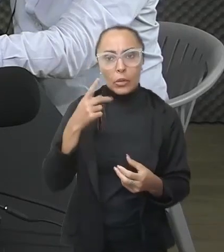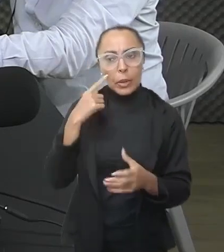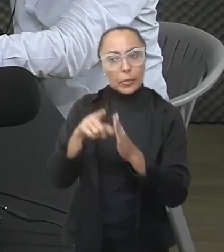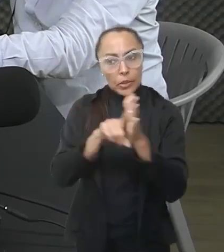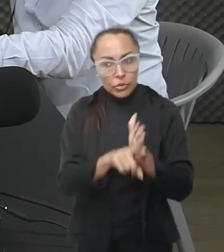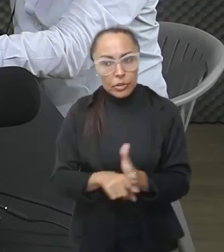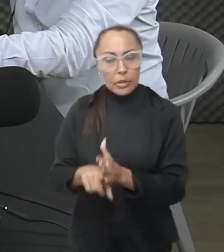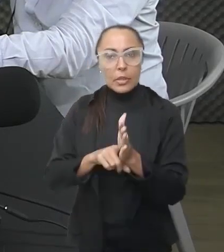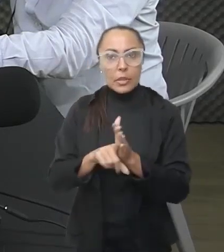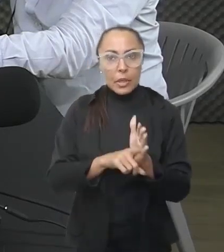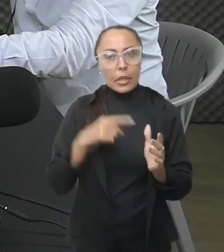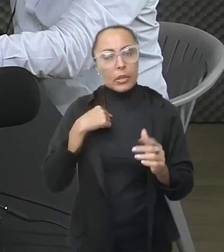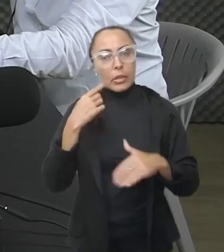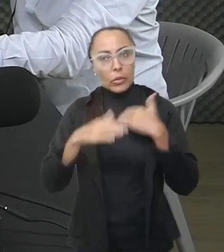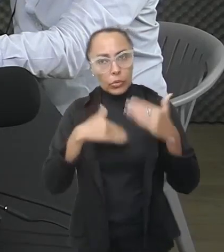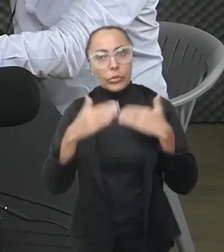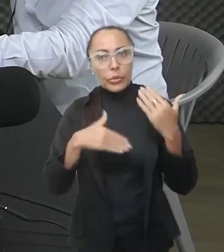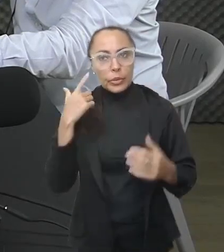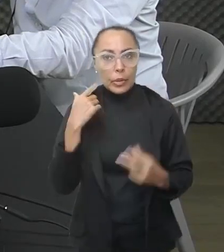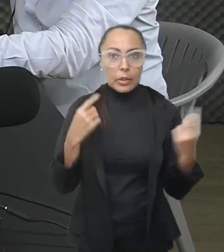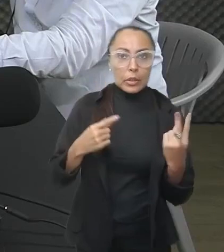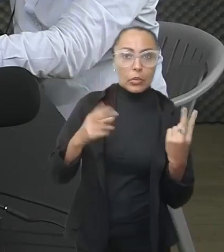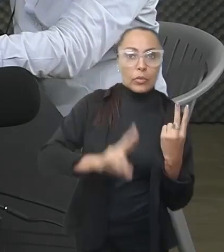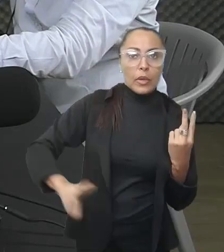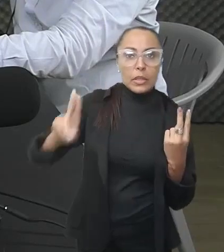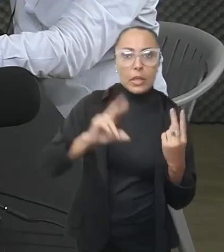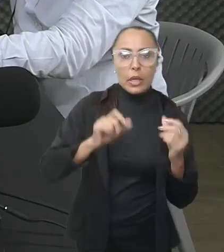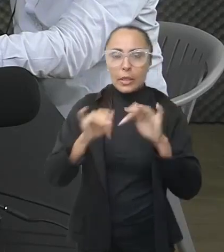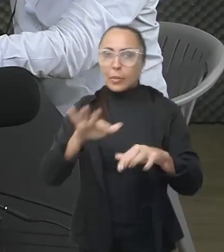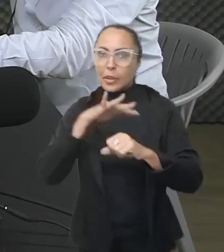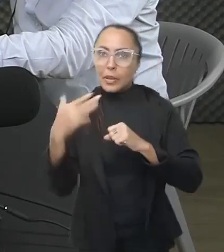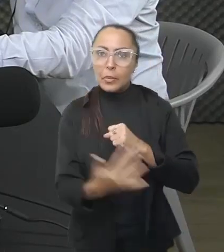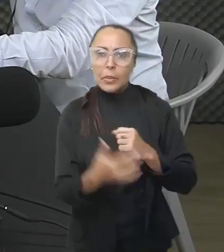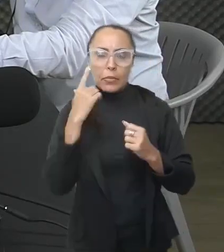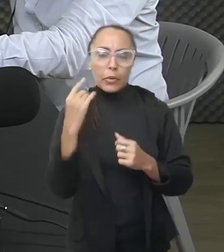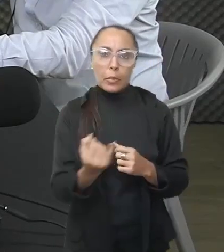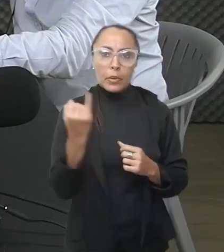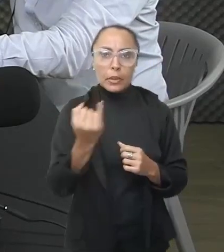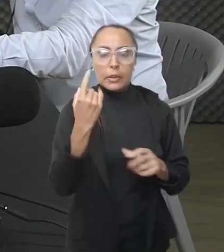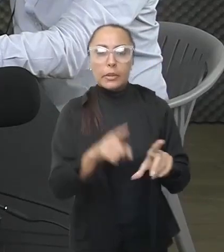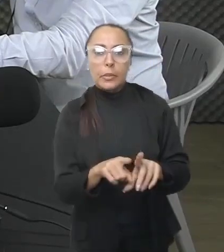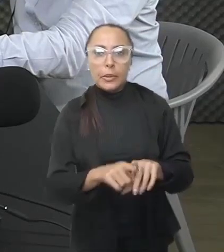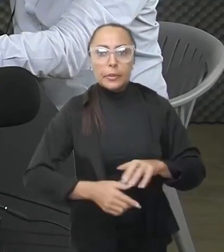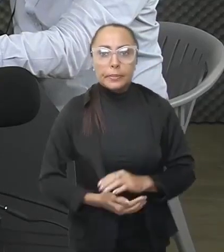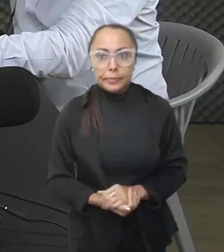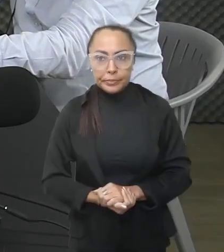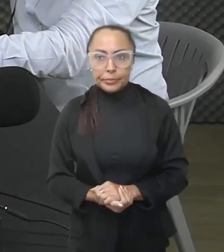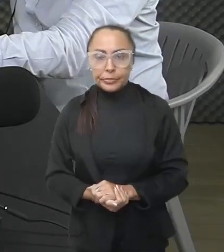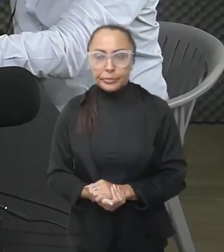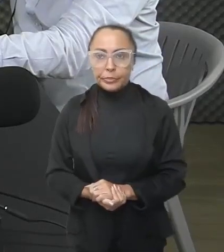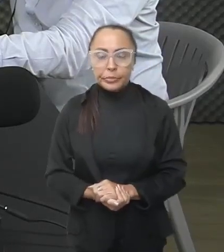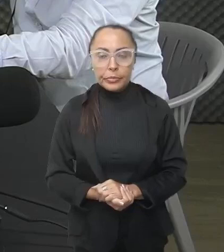construiu com a Unesp e a Unifesp durante a pandemia, e foi muito interessante uma coisa, Hugo.